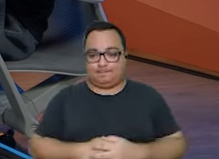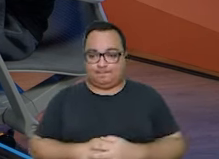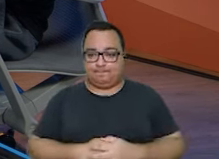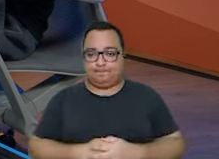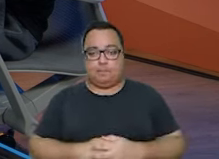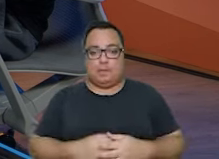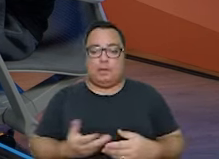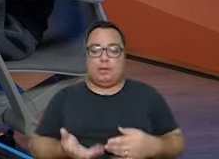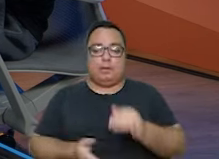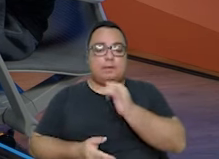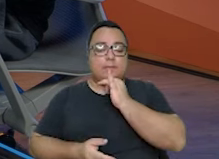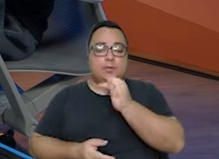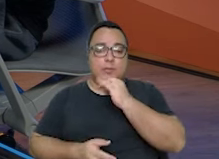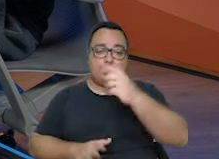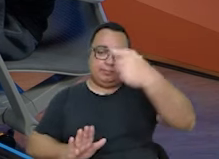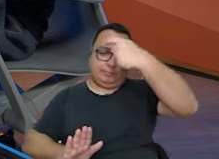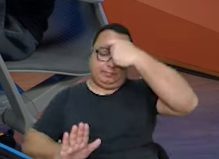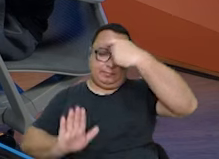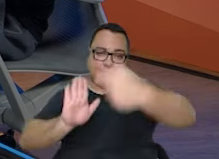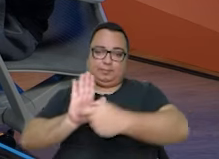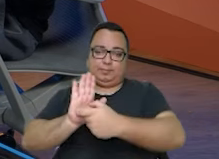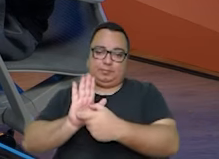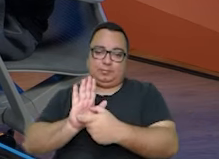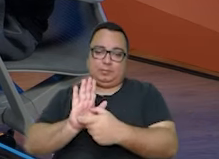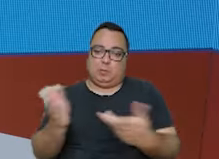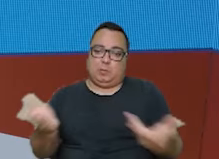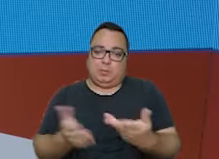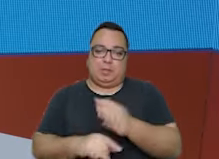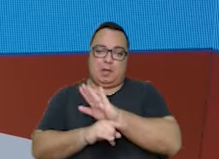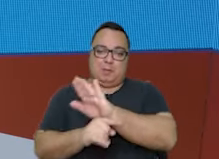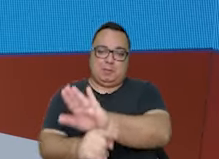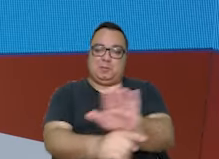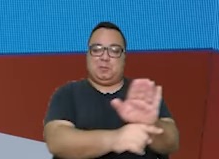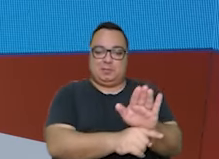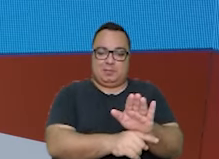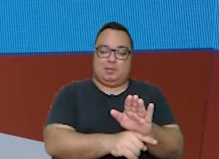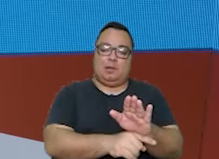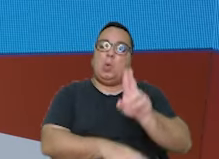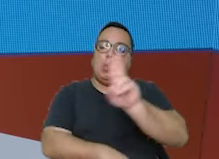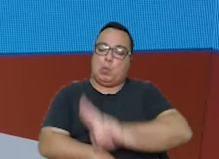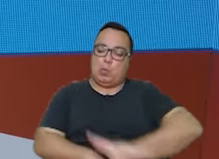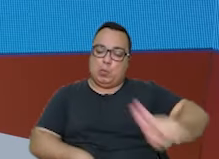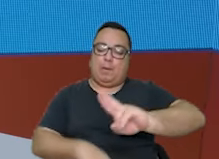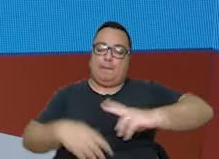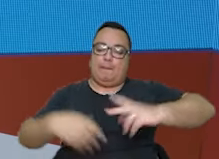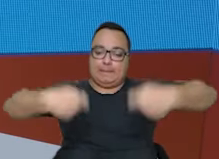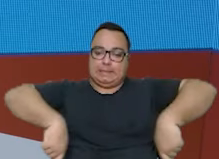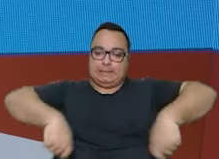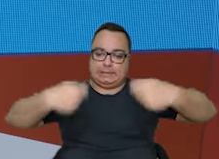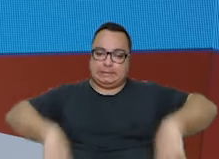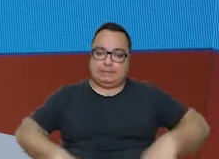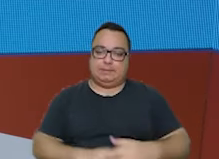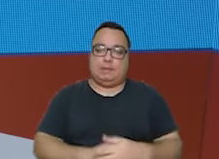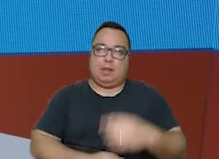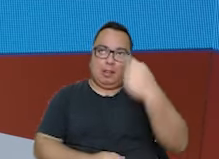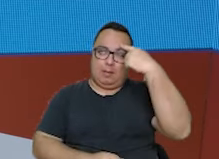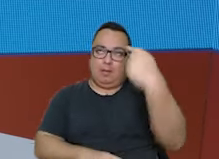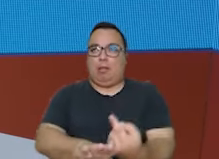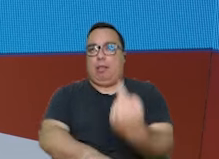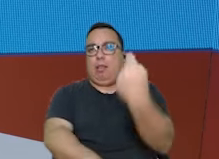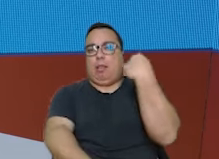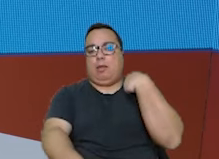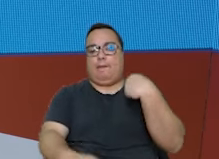a a inteligência artificial tá aí né adan Nós falávamos Eu lembro que nós falávamos lá lá atrás calendário